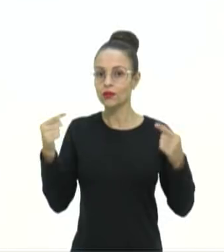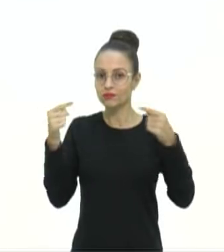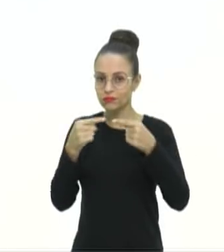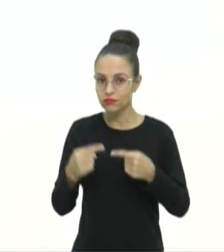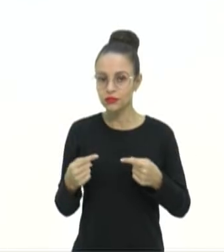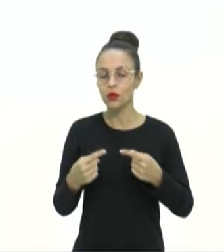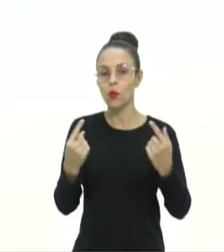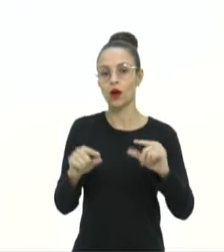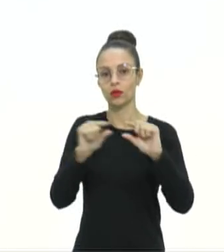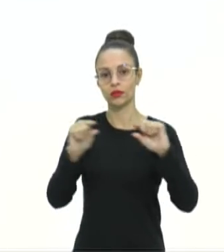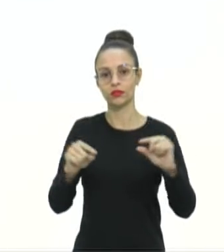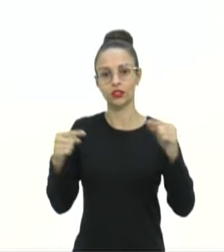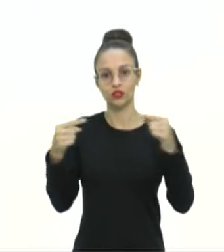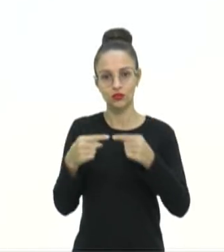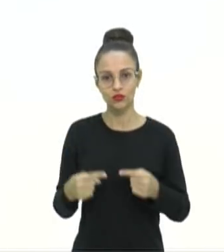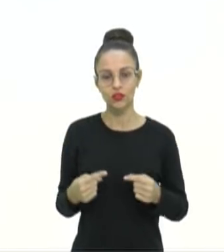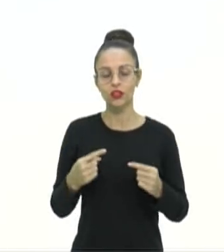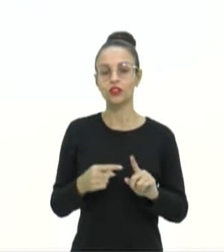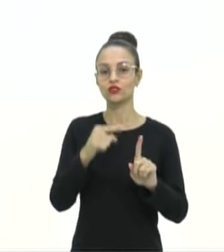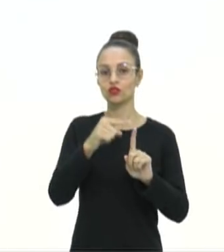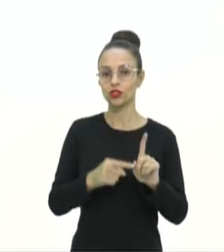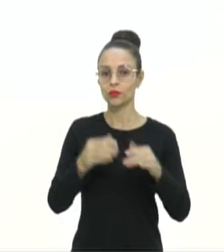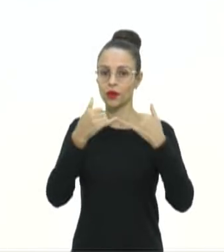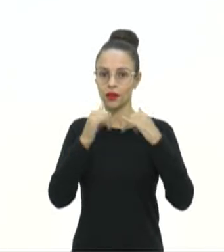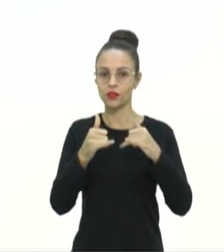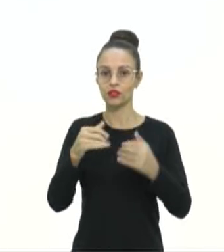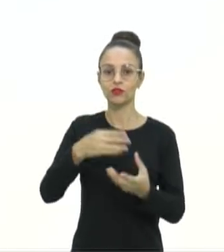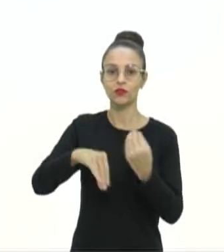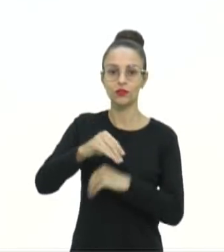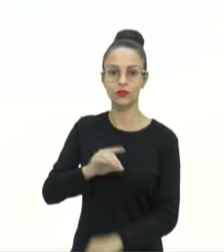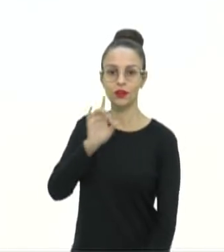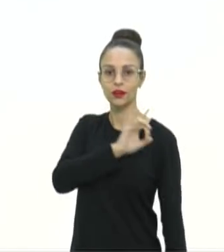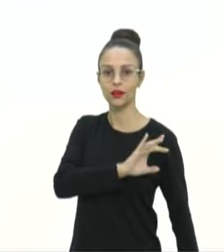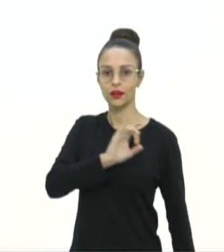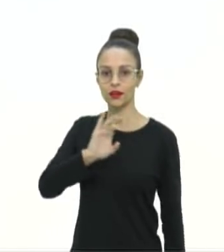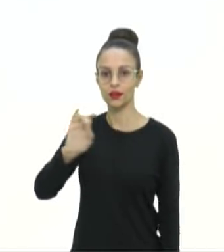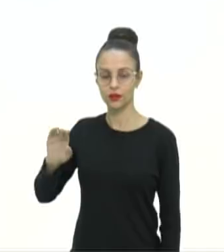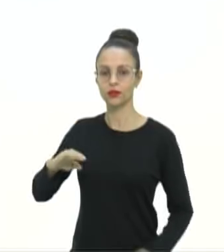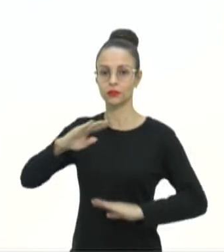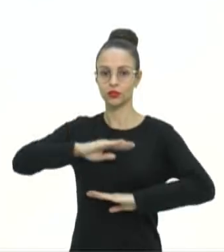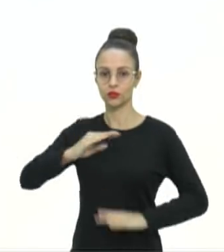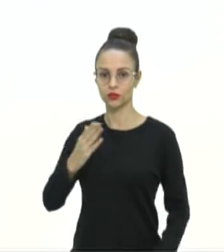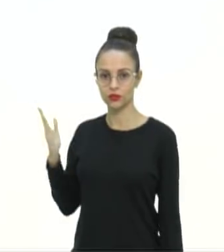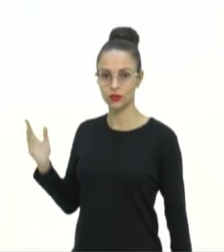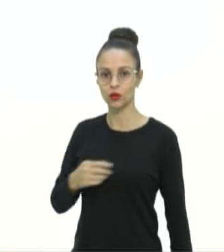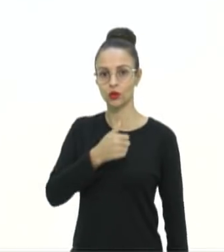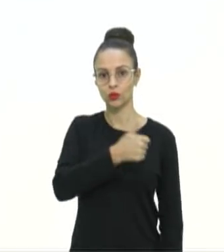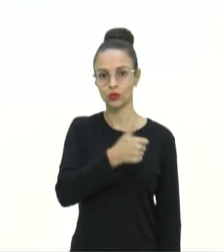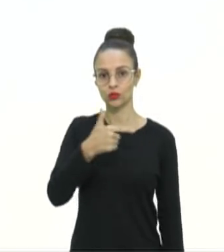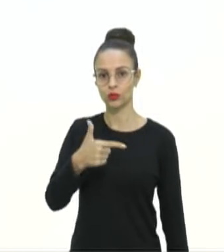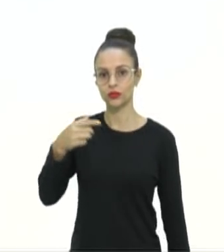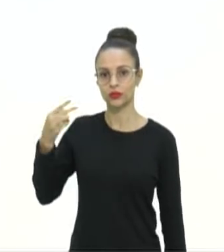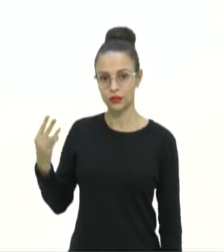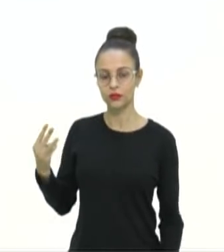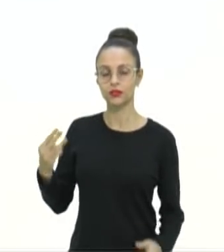melhor alternativa, que identifica os tipos de energia envolvidos em cada uma das situações, 1, 2 e